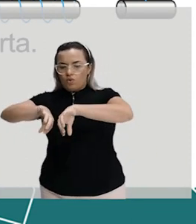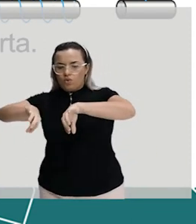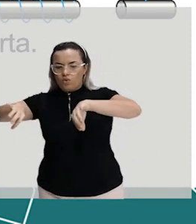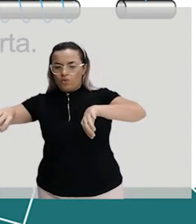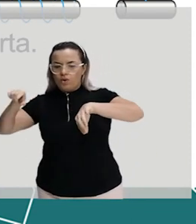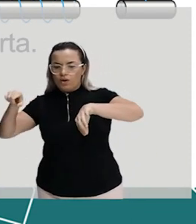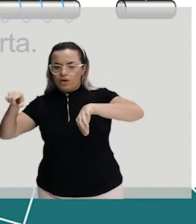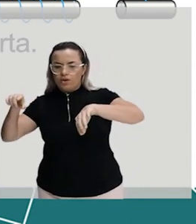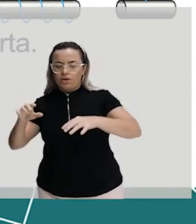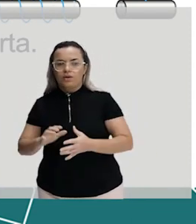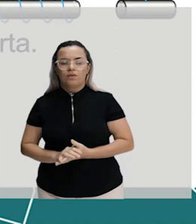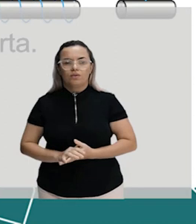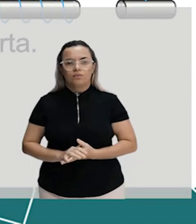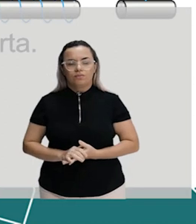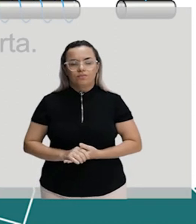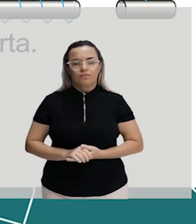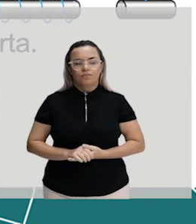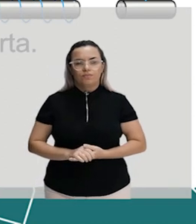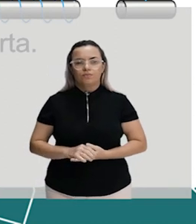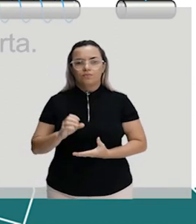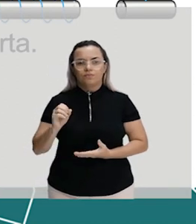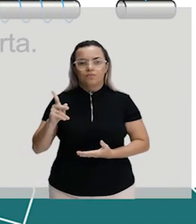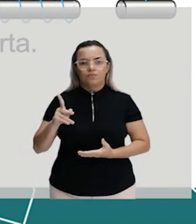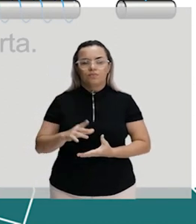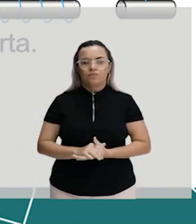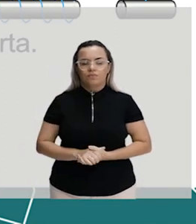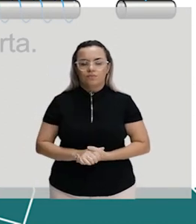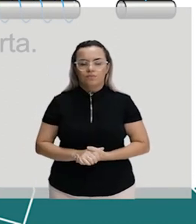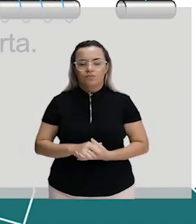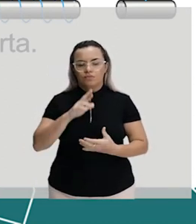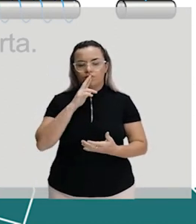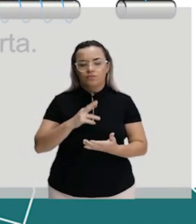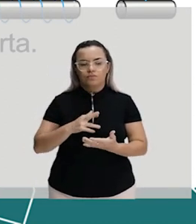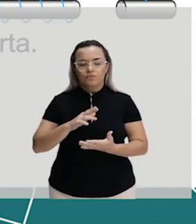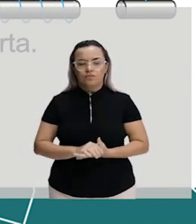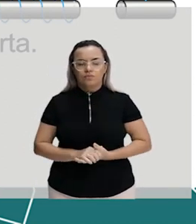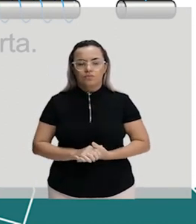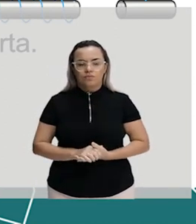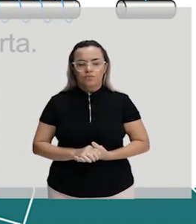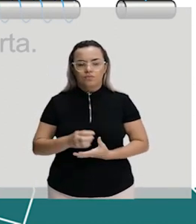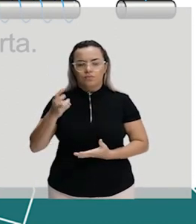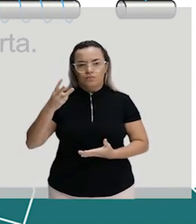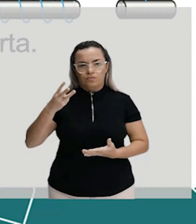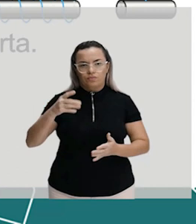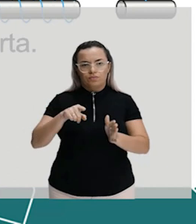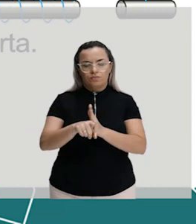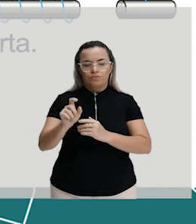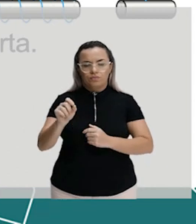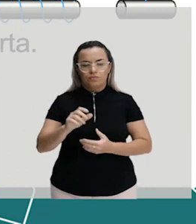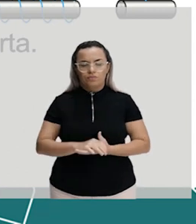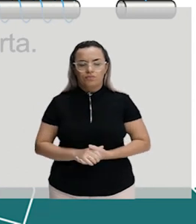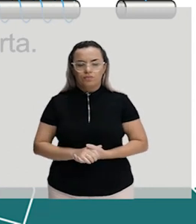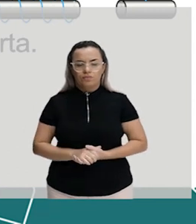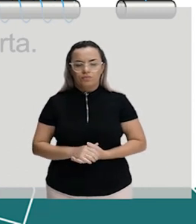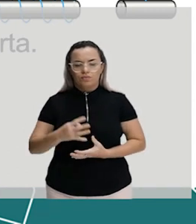eletroímã né eles serão repelidos Tá ok então está respondido a questão 3 Então vamos